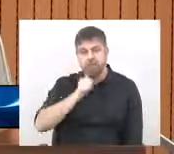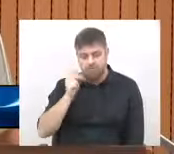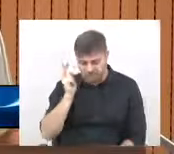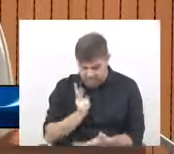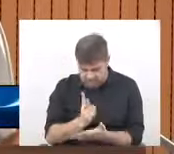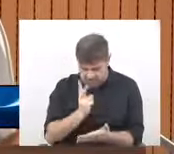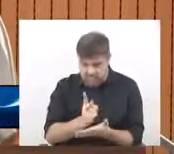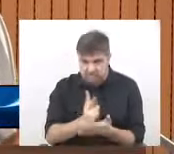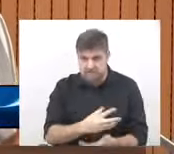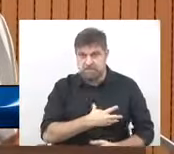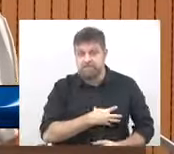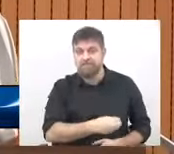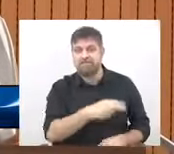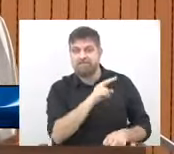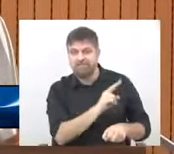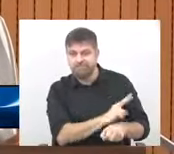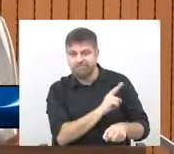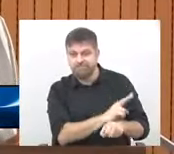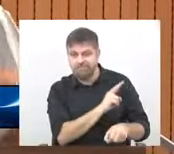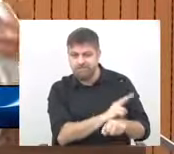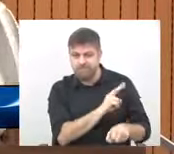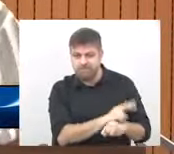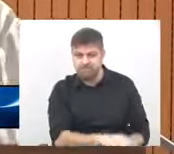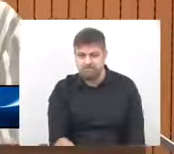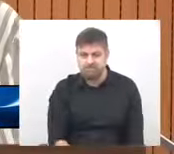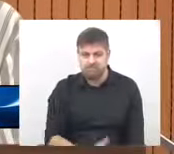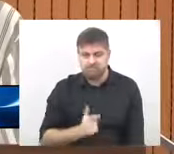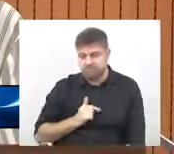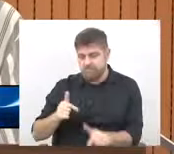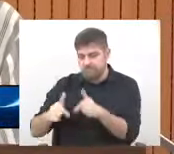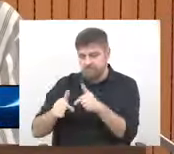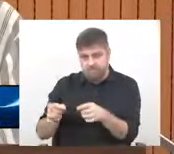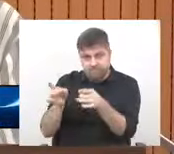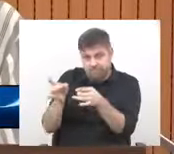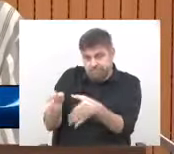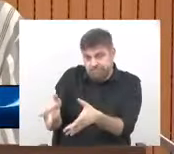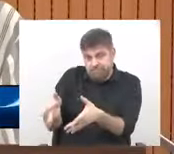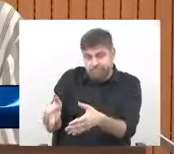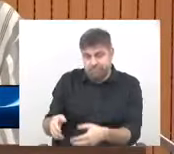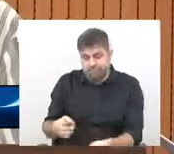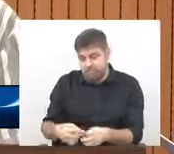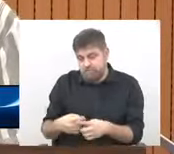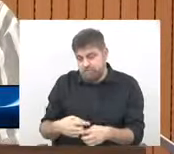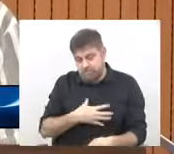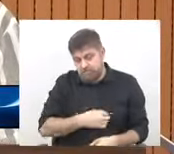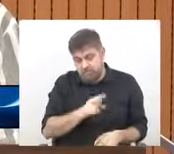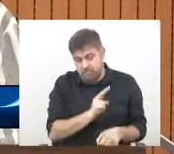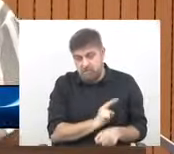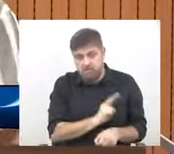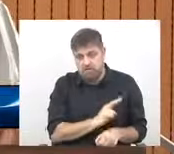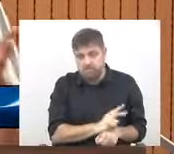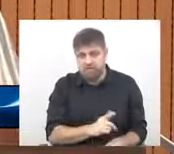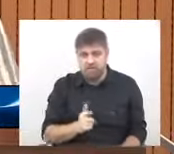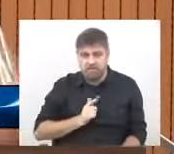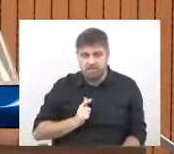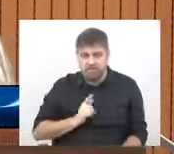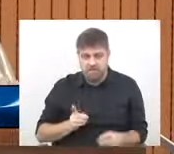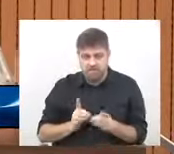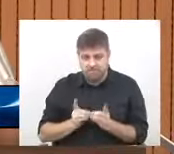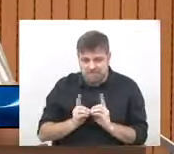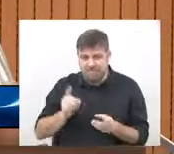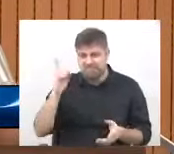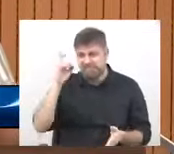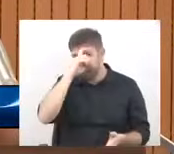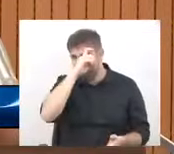sendo responsabilizadas. Mesmo que sair do emprego não seja uma escolha, muitas vezes o fato de colocar uma dinâmica